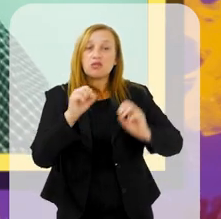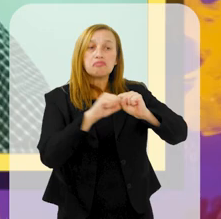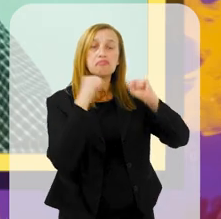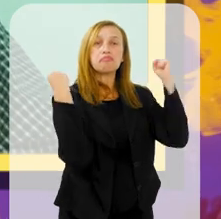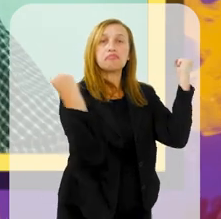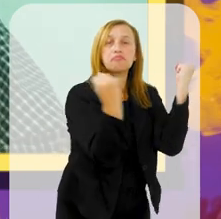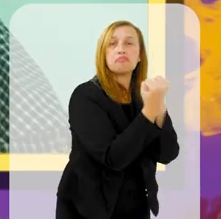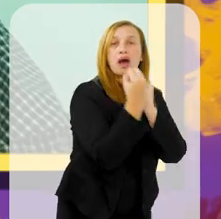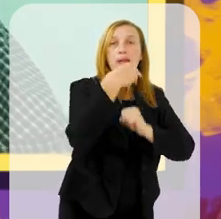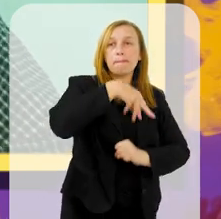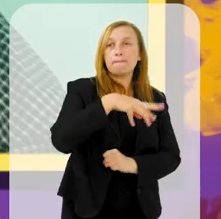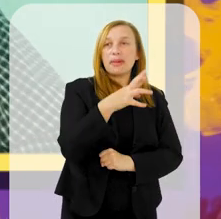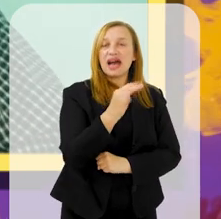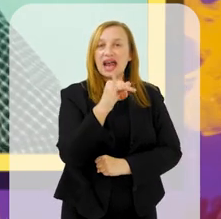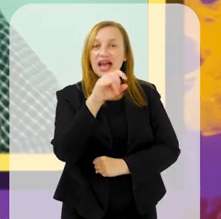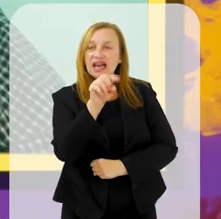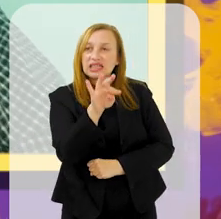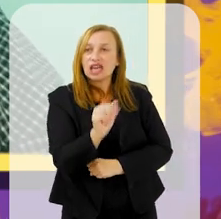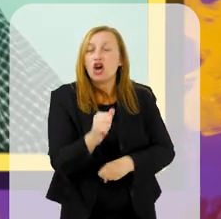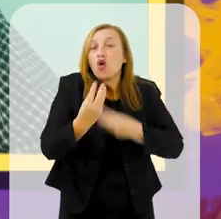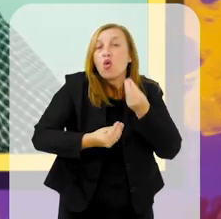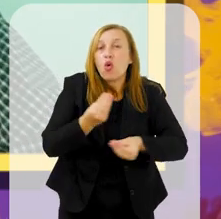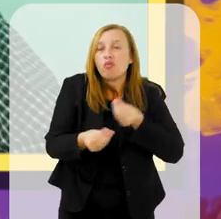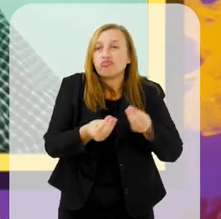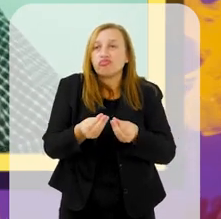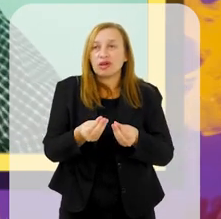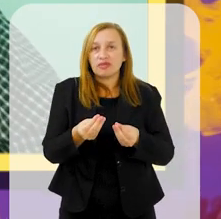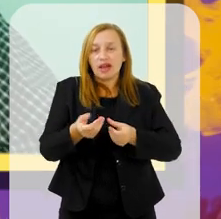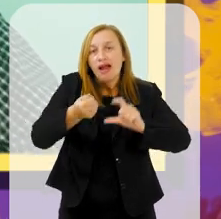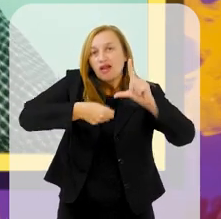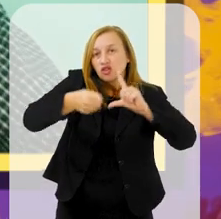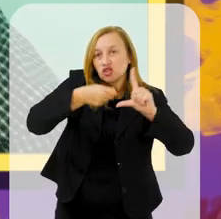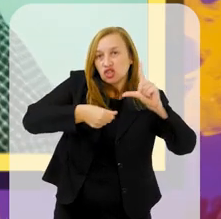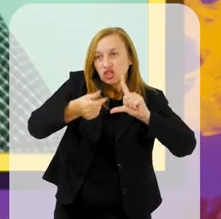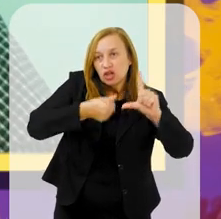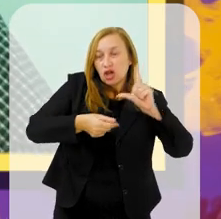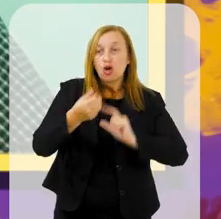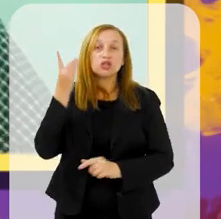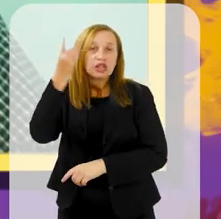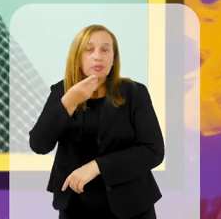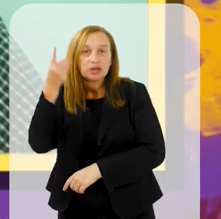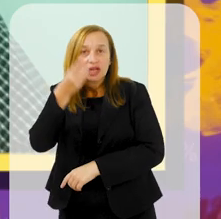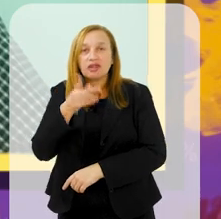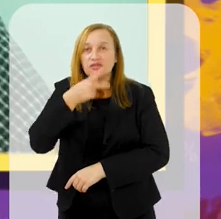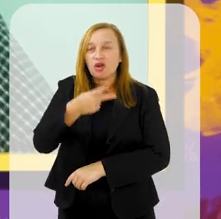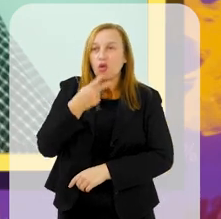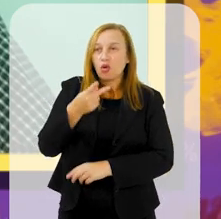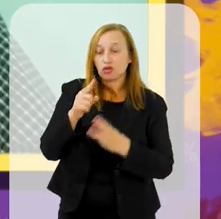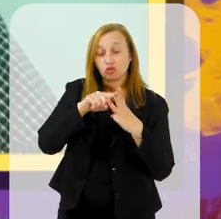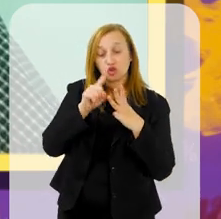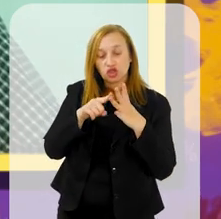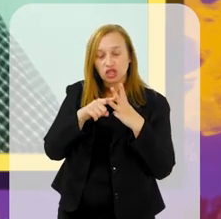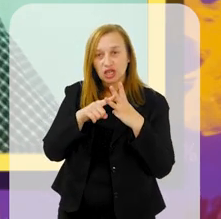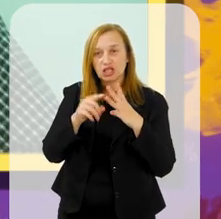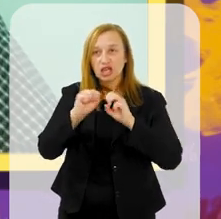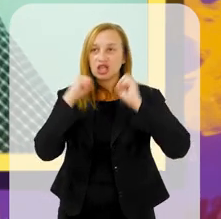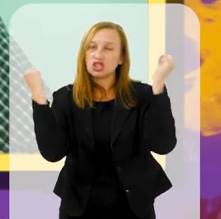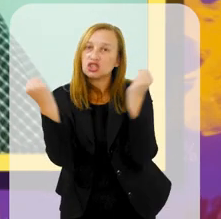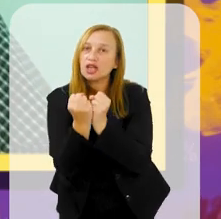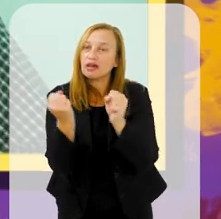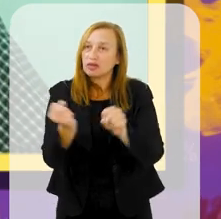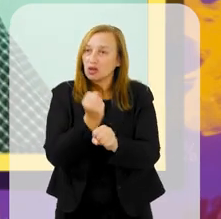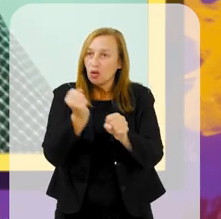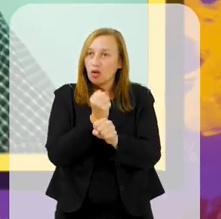o Maracanã. Como é que vai ficar a questão também da logística? O deputado falou dos 3 estádios. Né? O estádio de São Januário, que vai